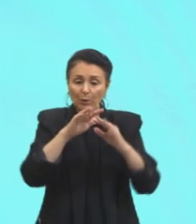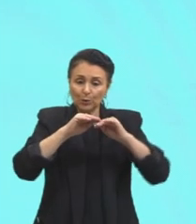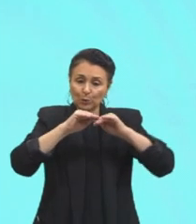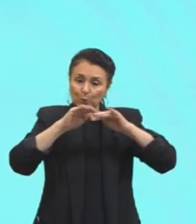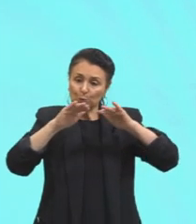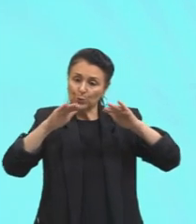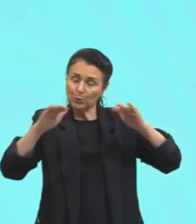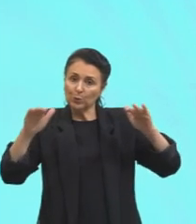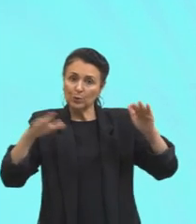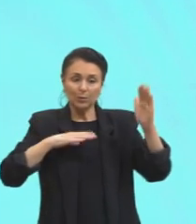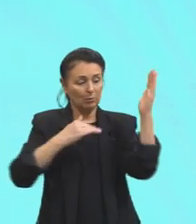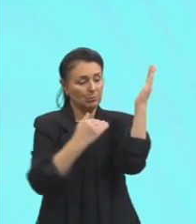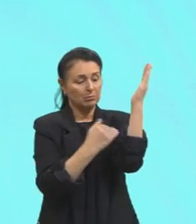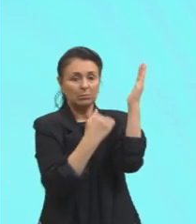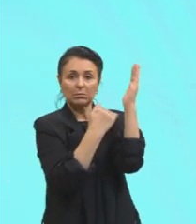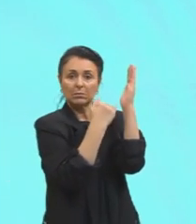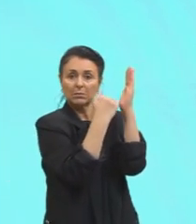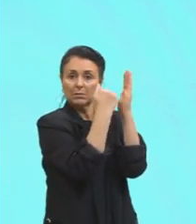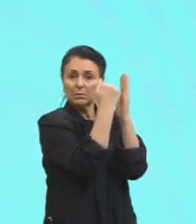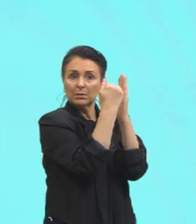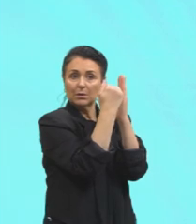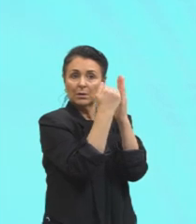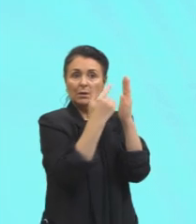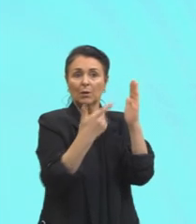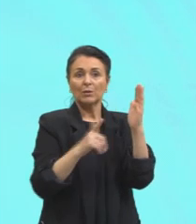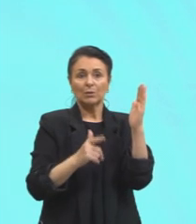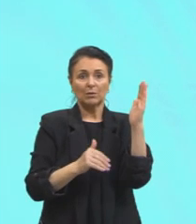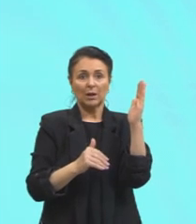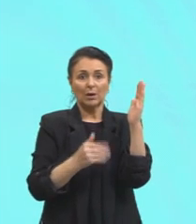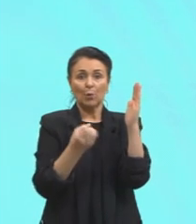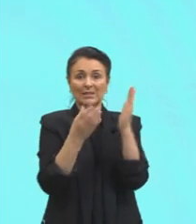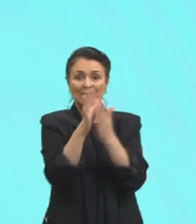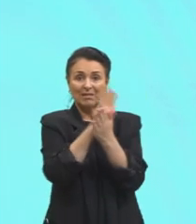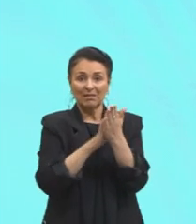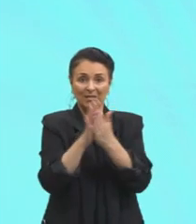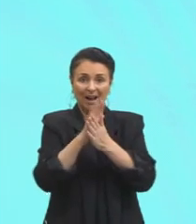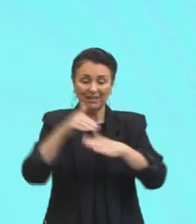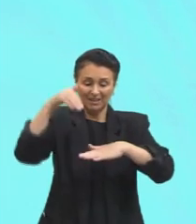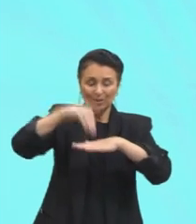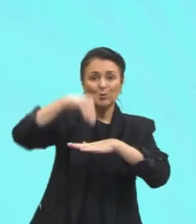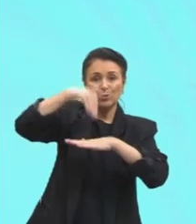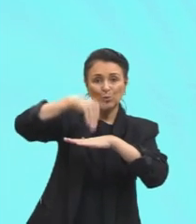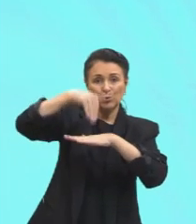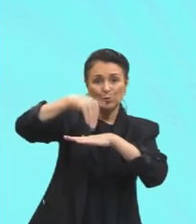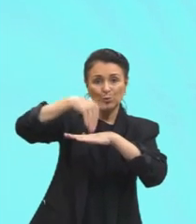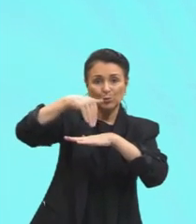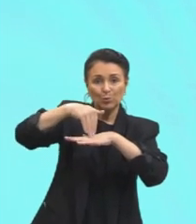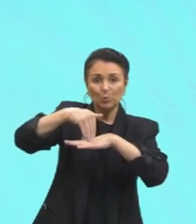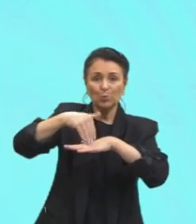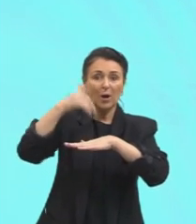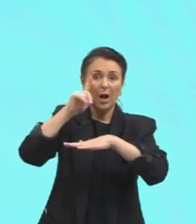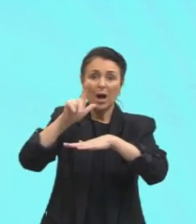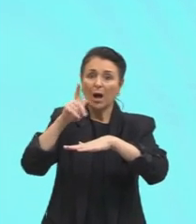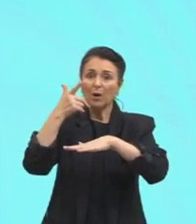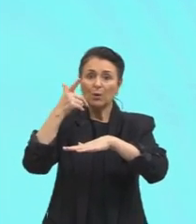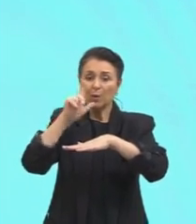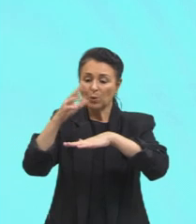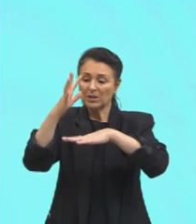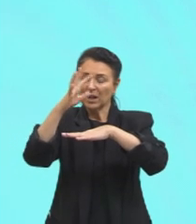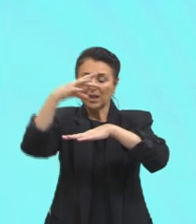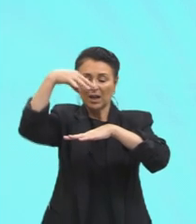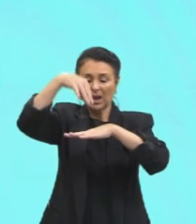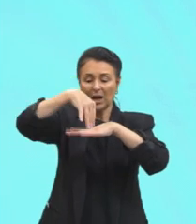zonas né camada impermeável que tu quase não tem foro E aí a água não consegue entrar nesse local e aí